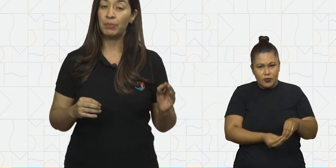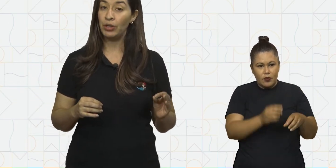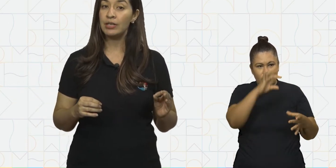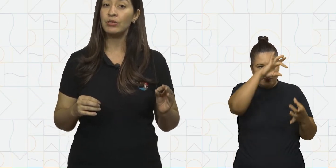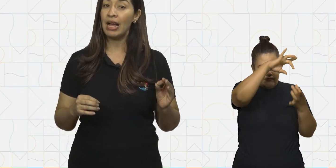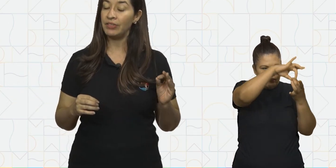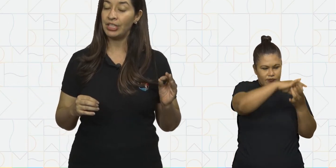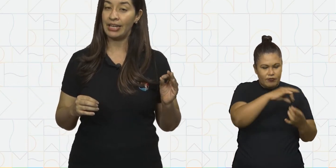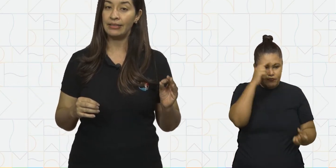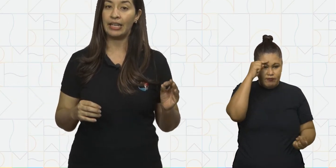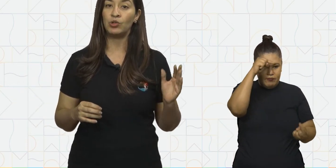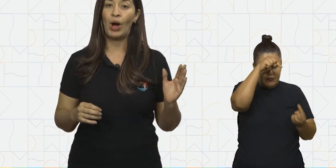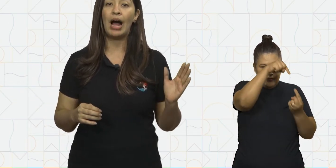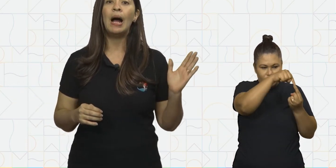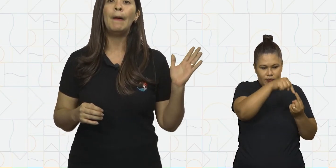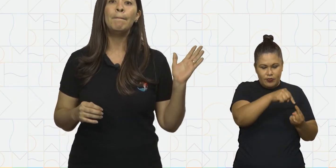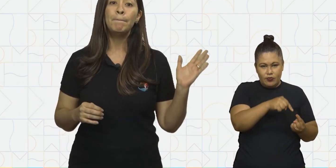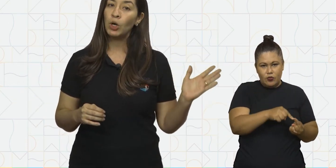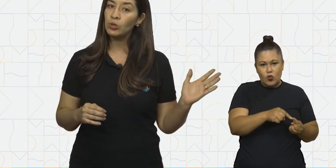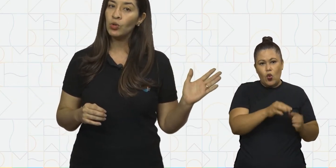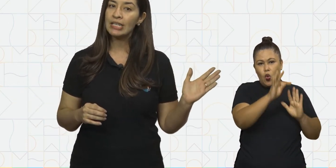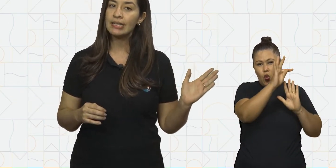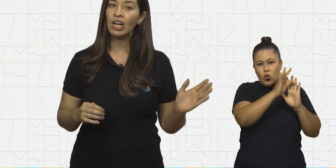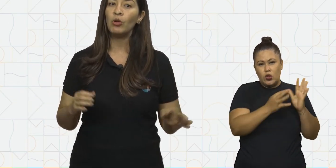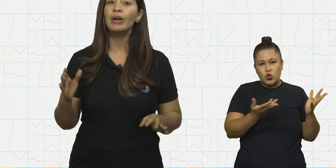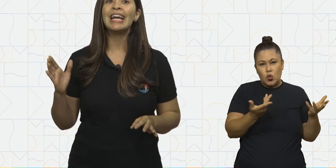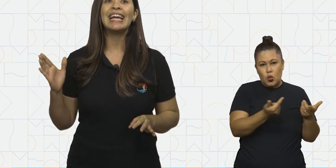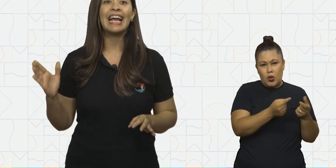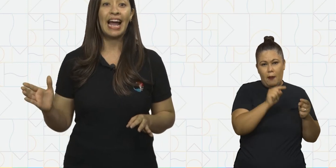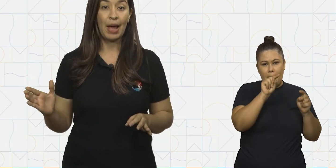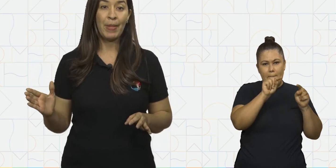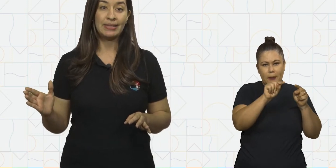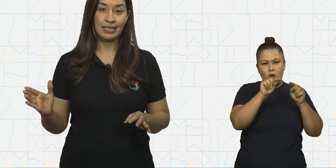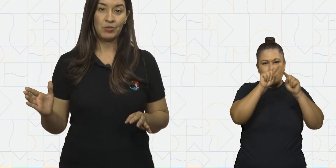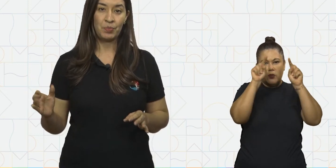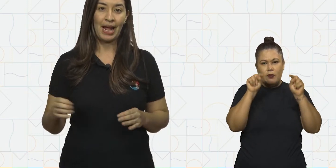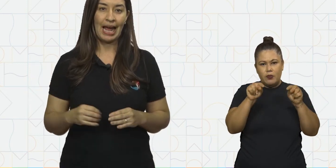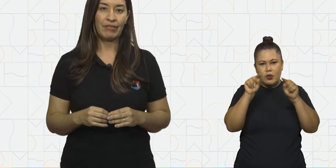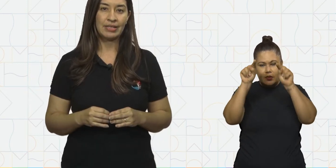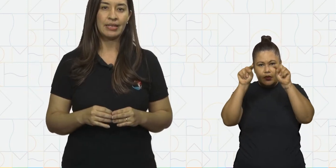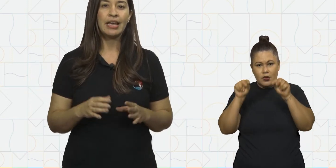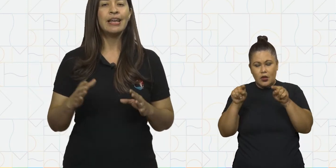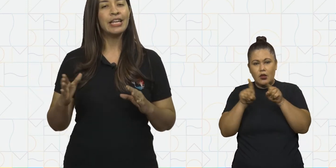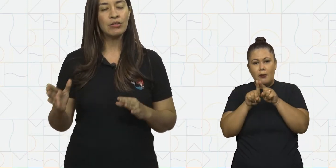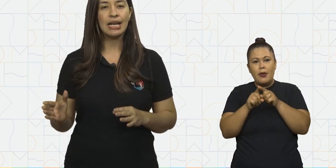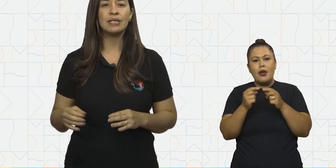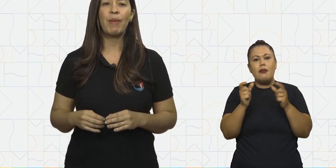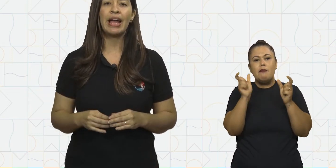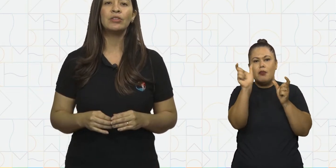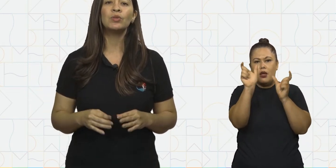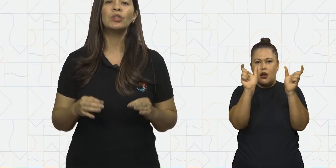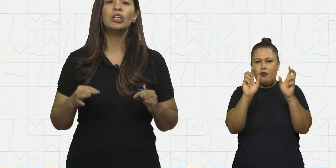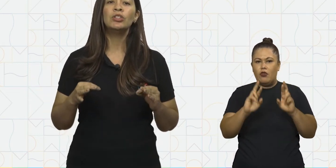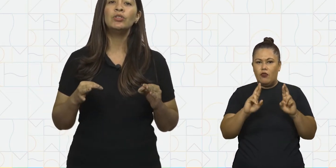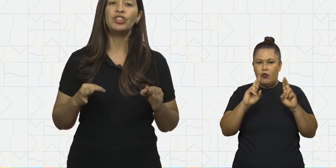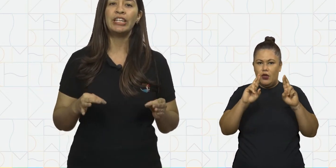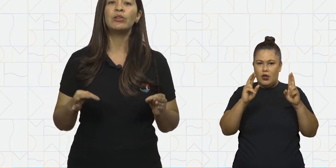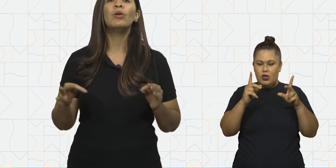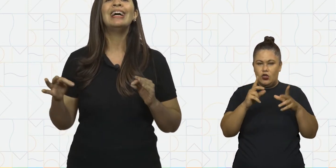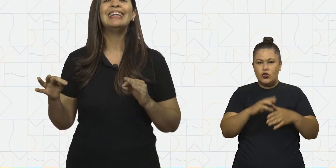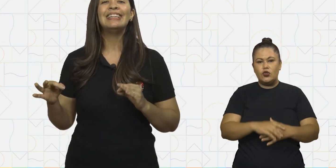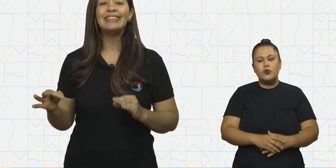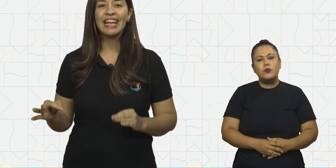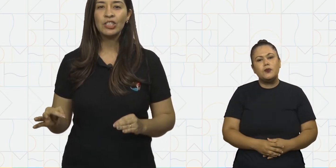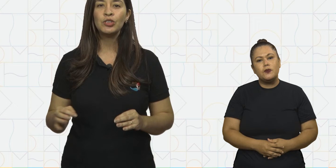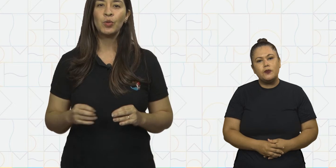texto e por isso deve estar atento à pontuação e à repetição de palavras e os aspectos do